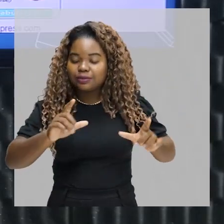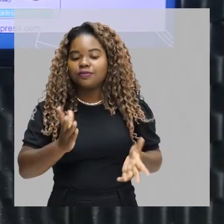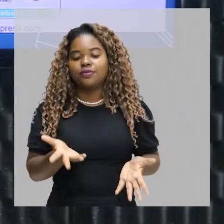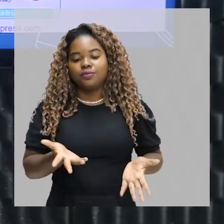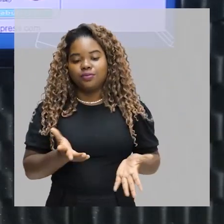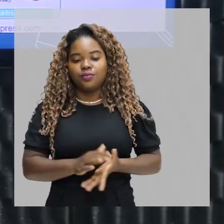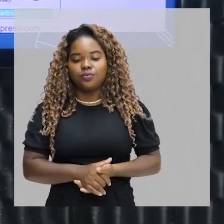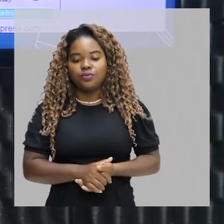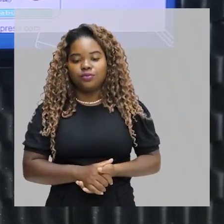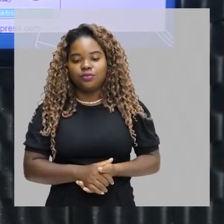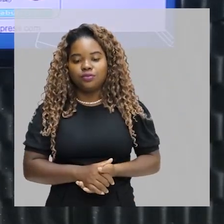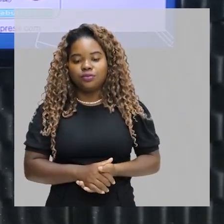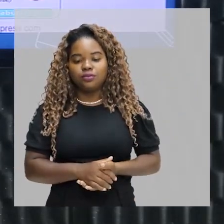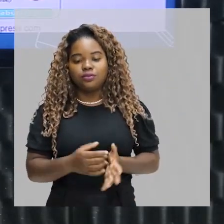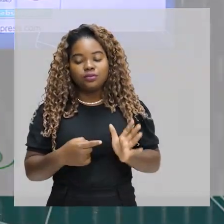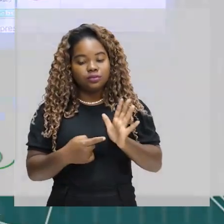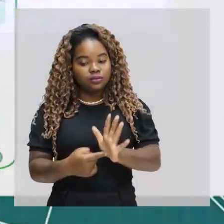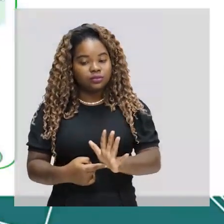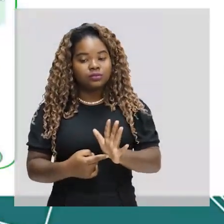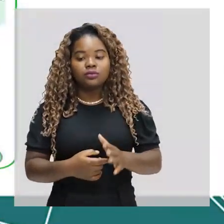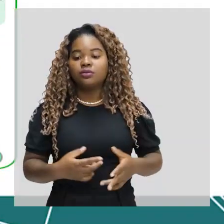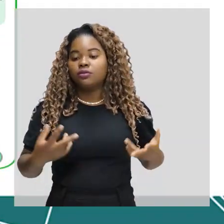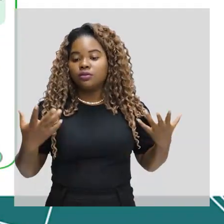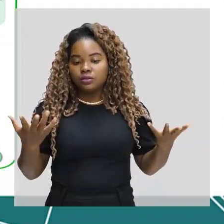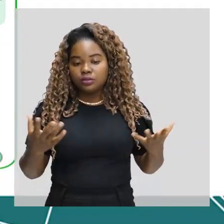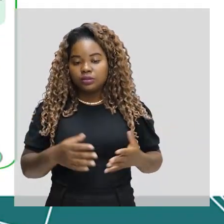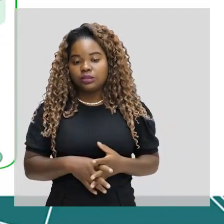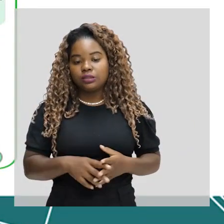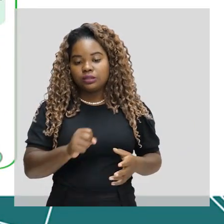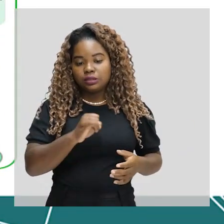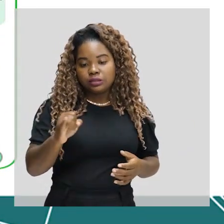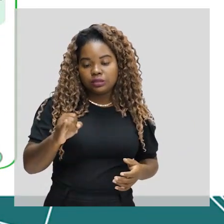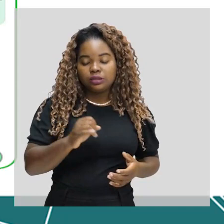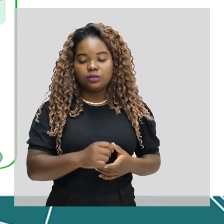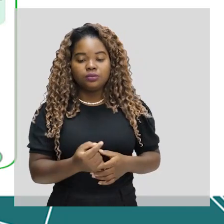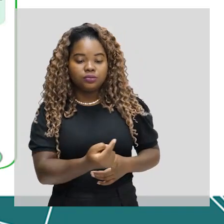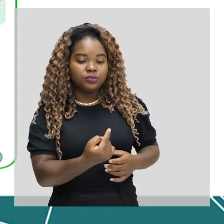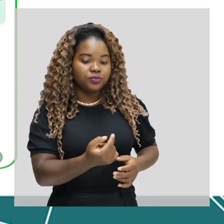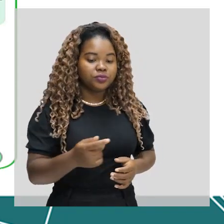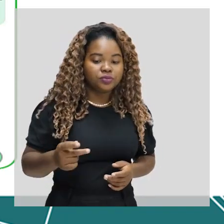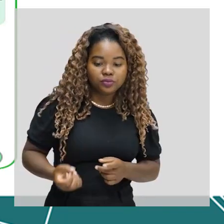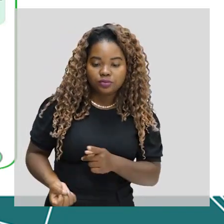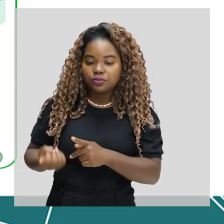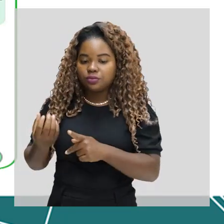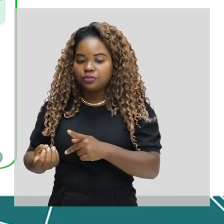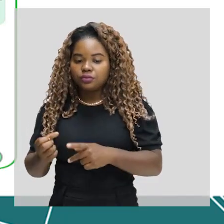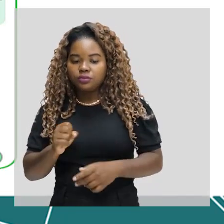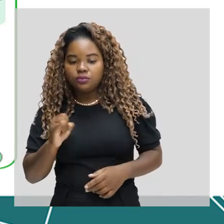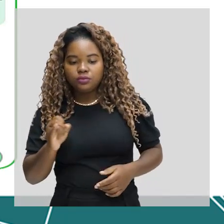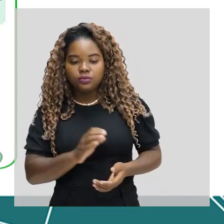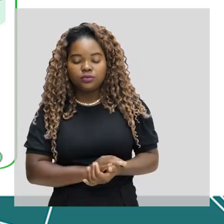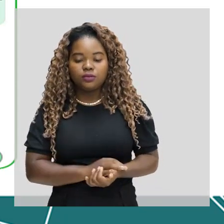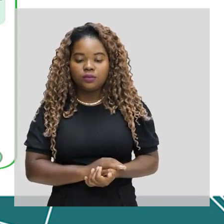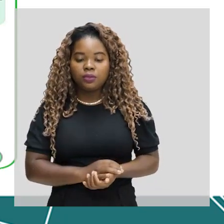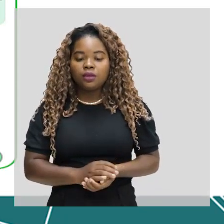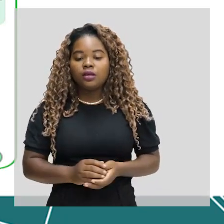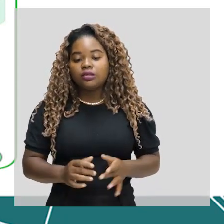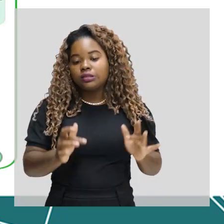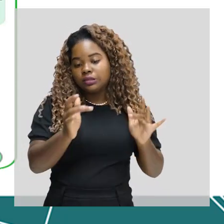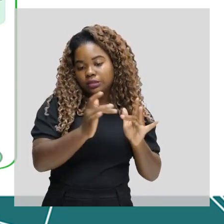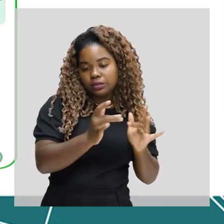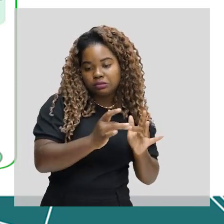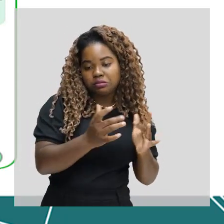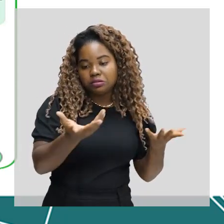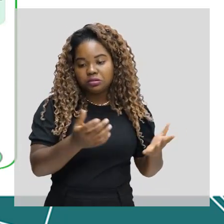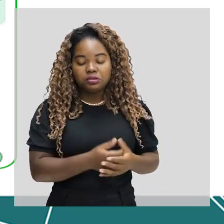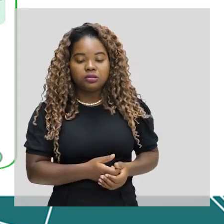Então, a demonstração é justamente essa. Se é algo no singular ou no plural, se é algo que está próximo ou